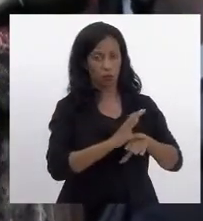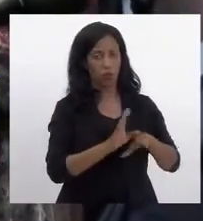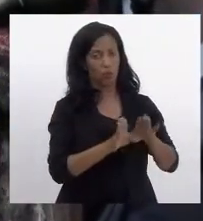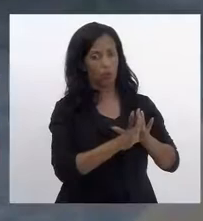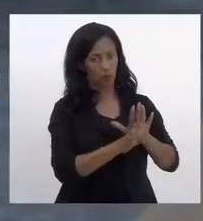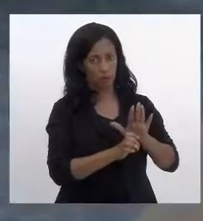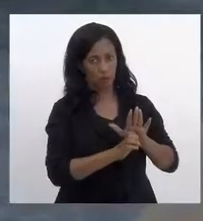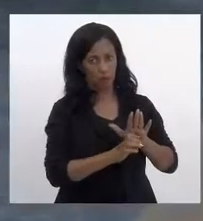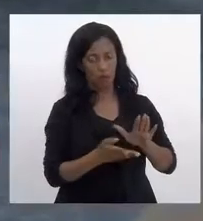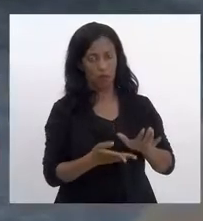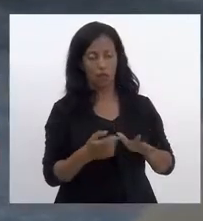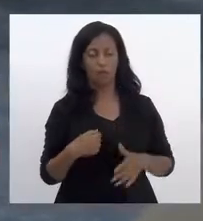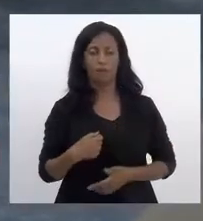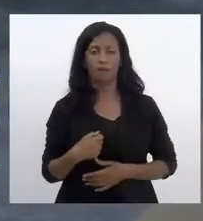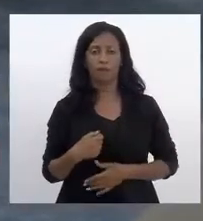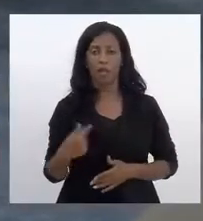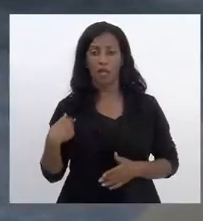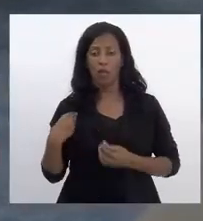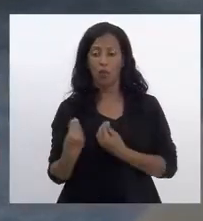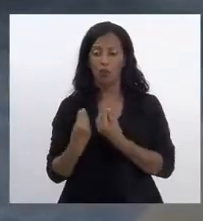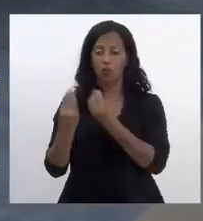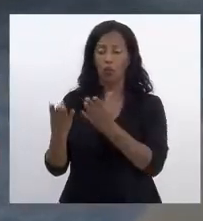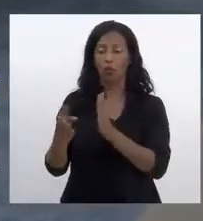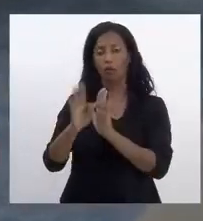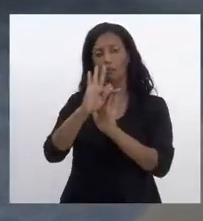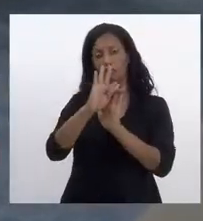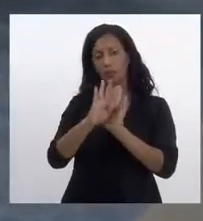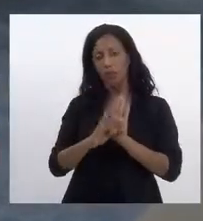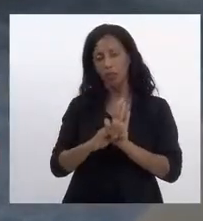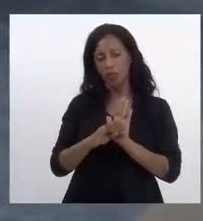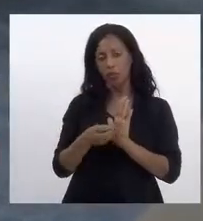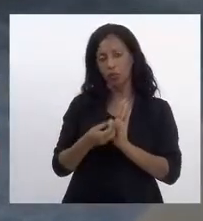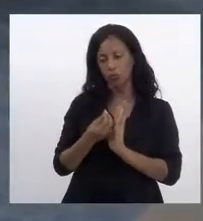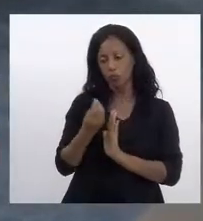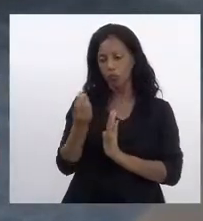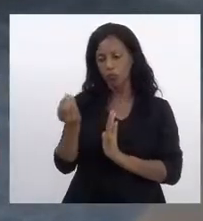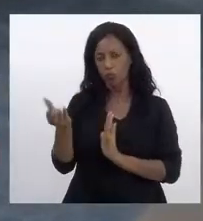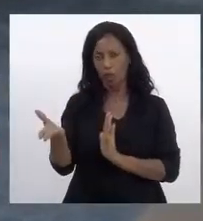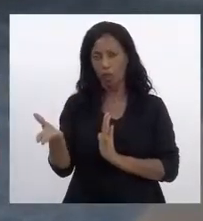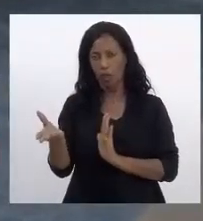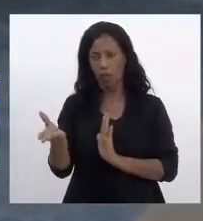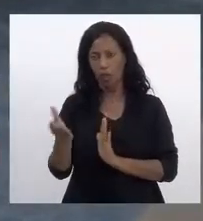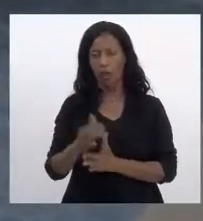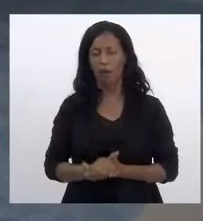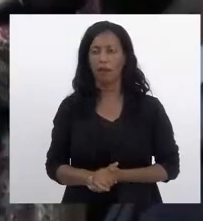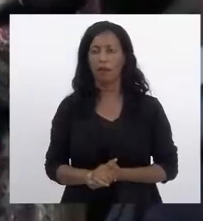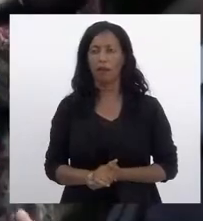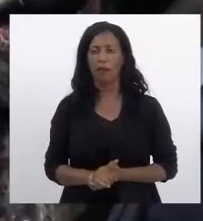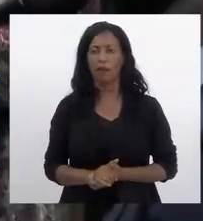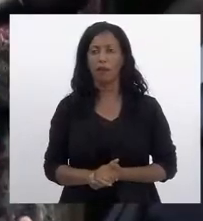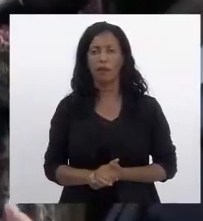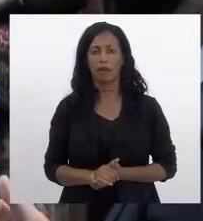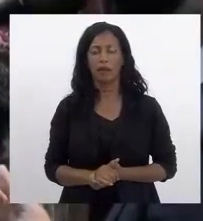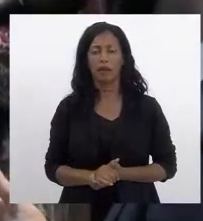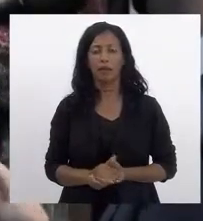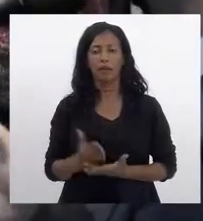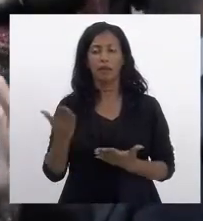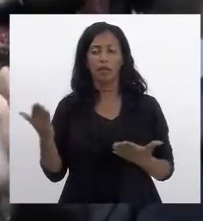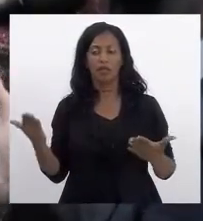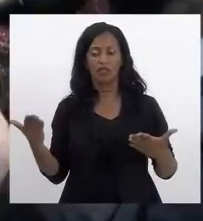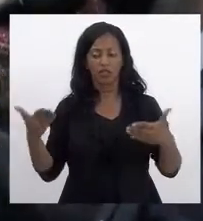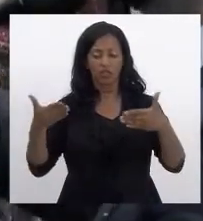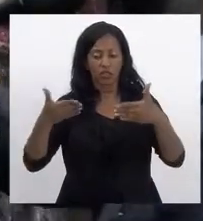emendas. Eu dou esse texto a ele. E a gente tenta chegar a